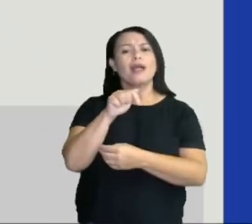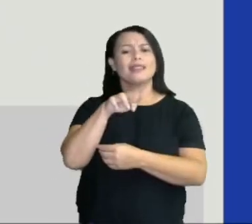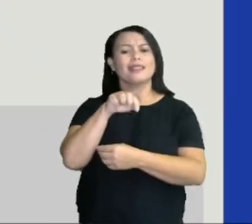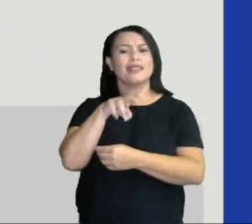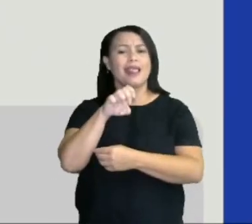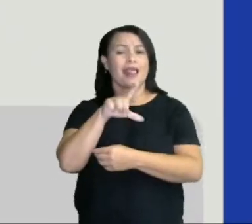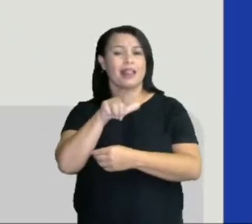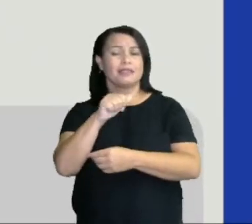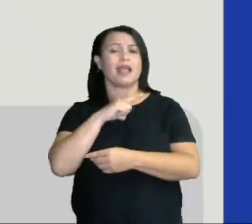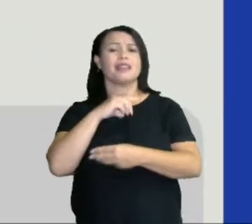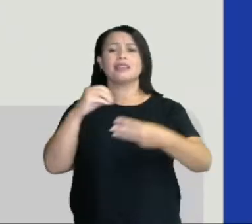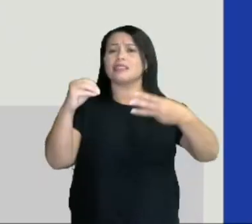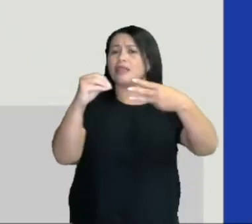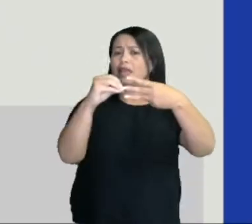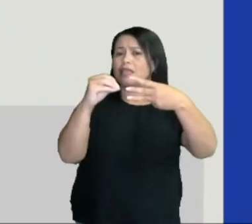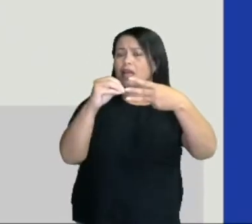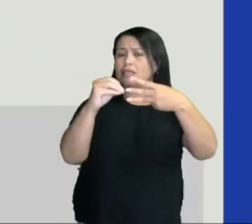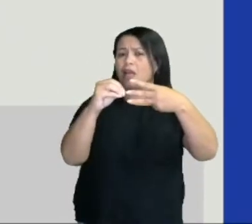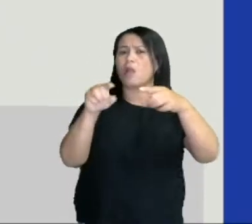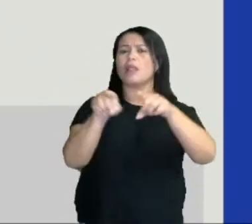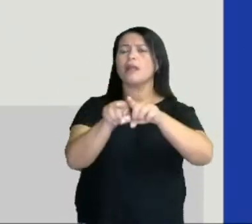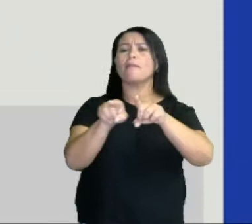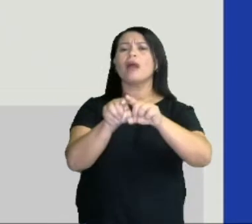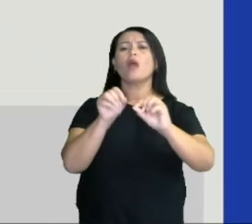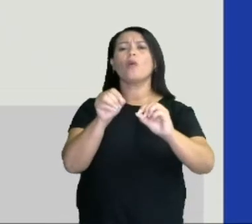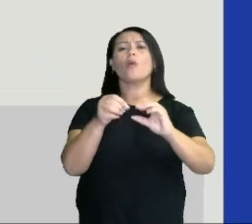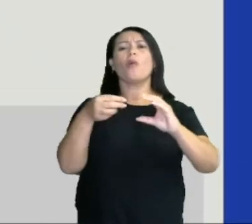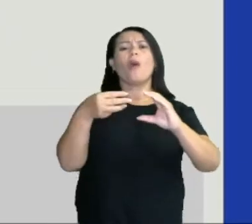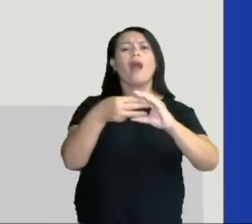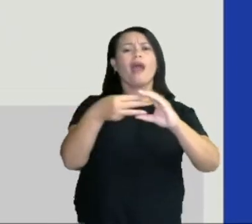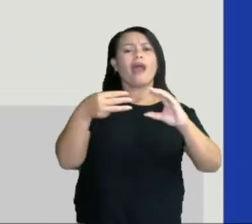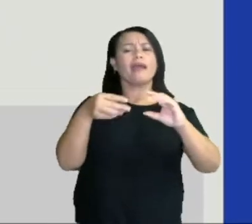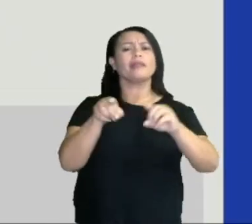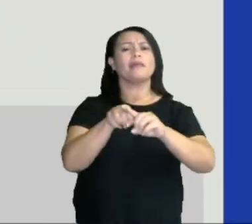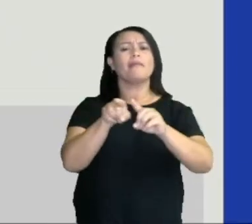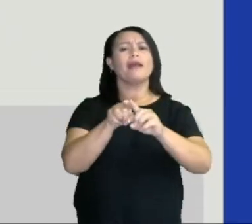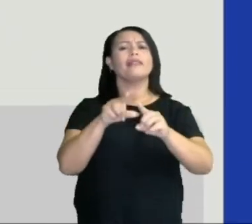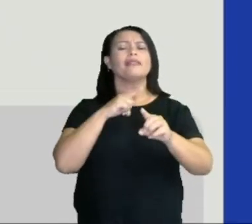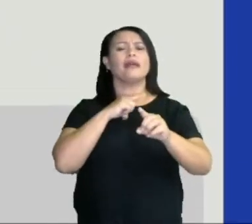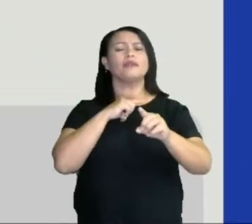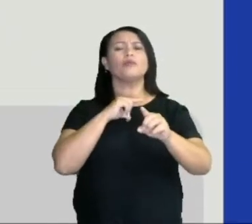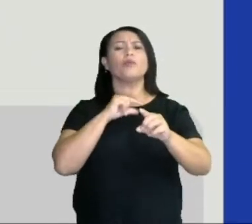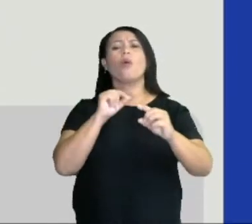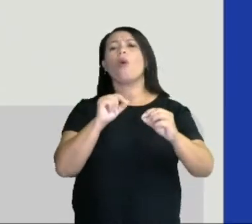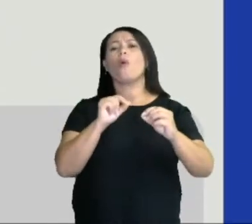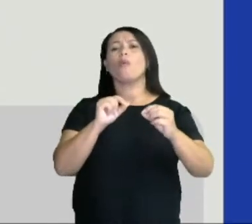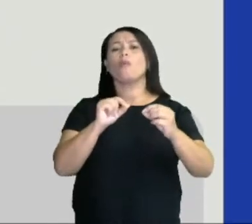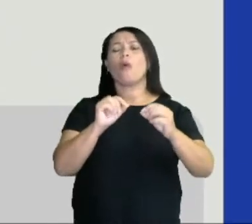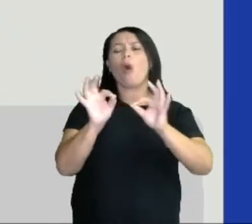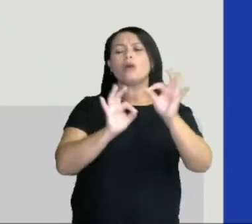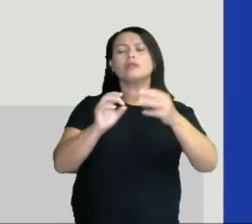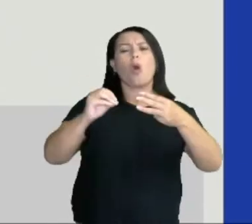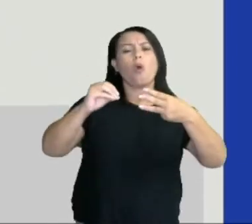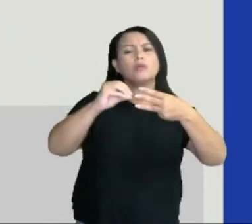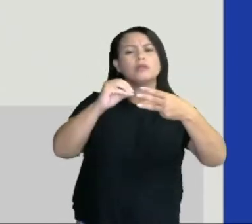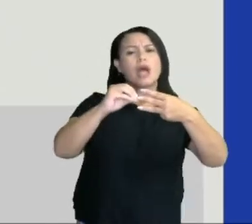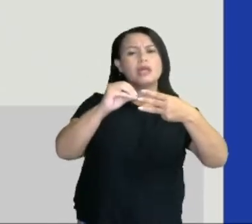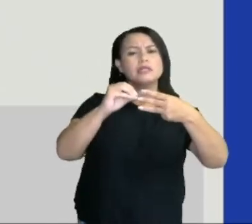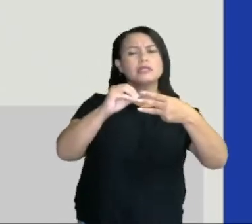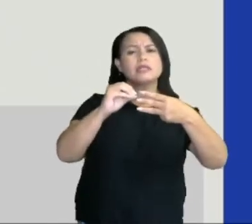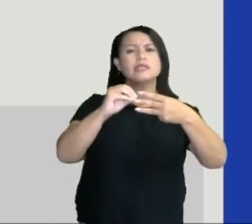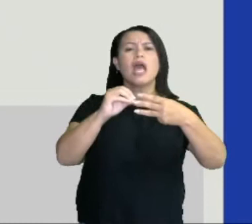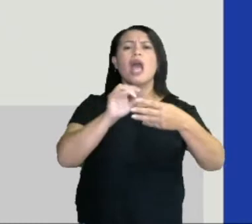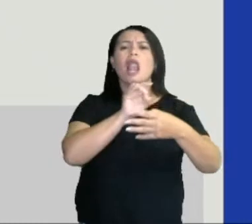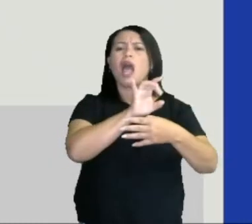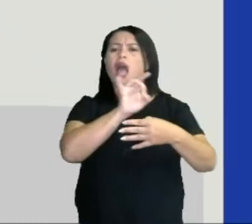células, que com funções específicas formavam as células, e essas células, sendo mais específicas, cada